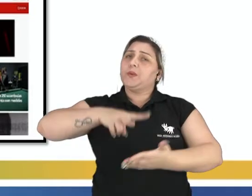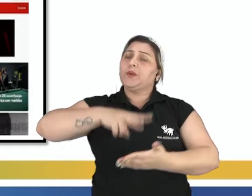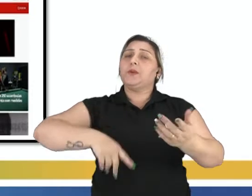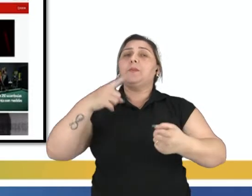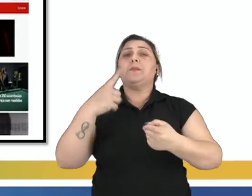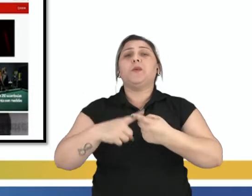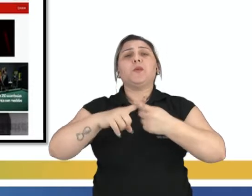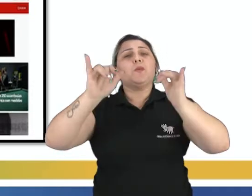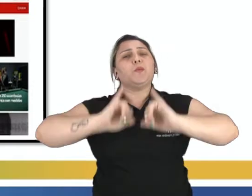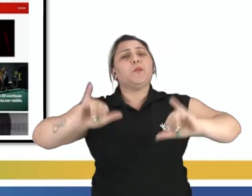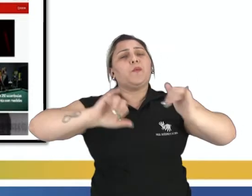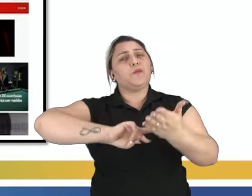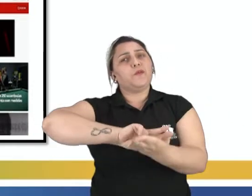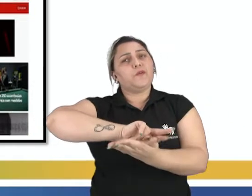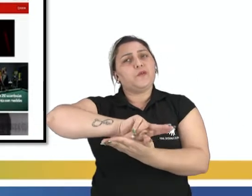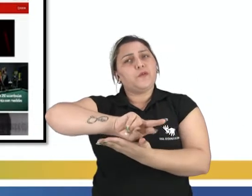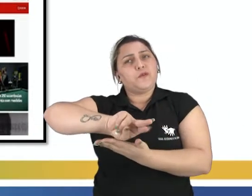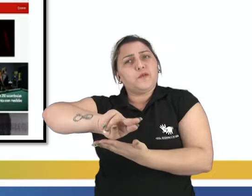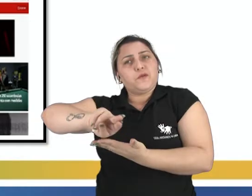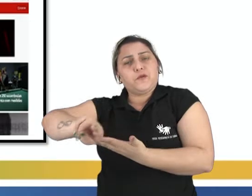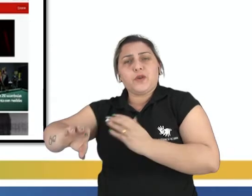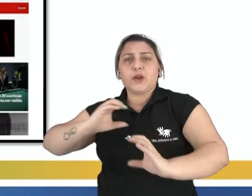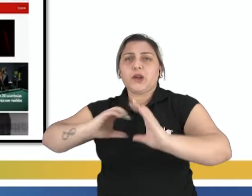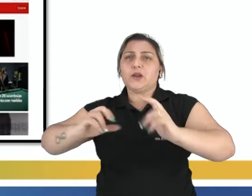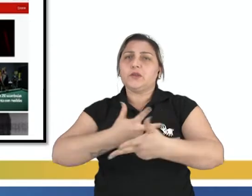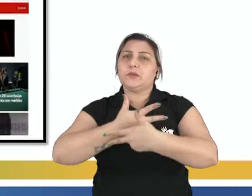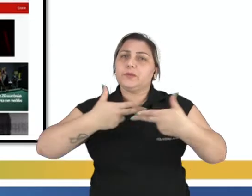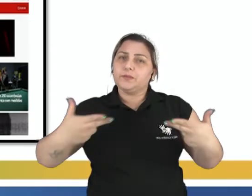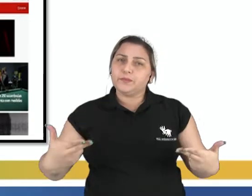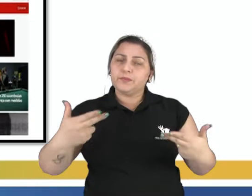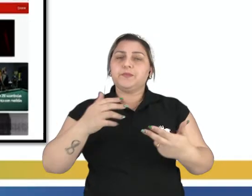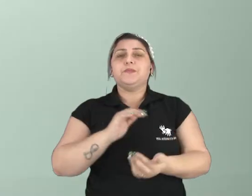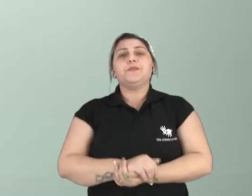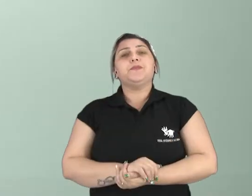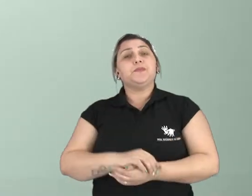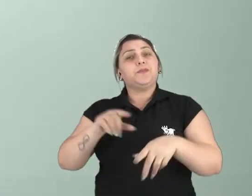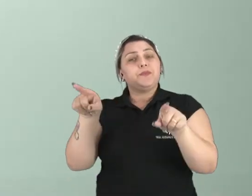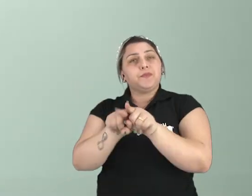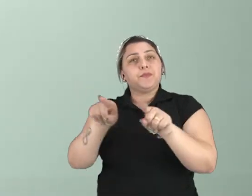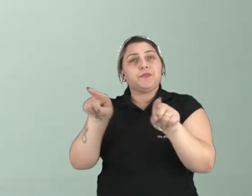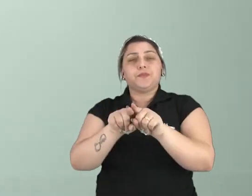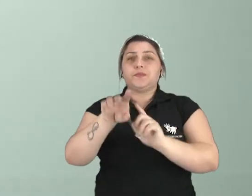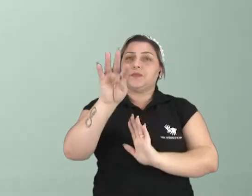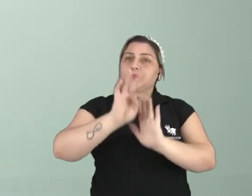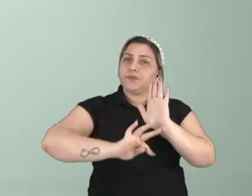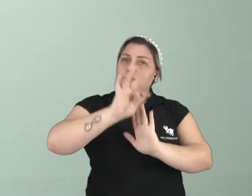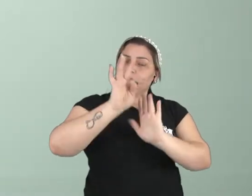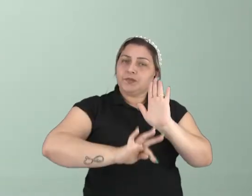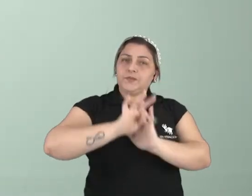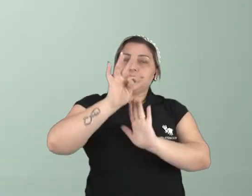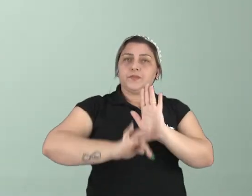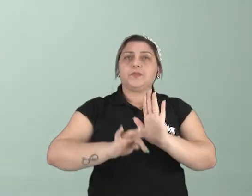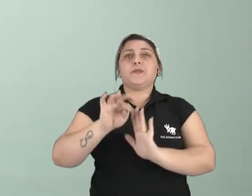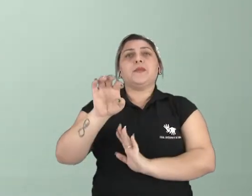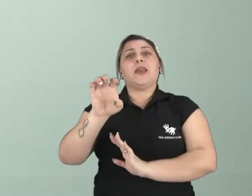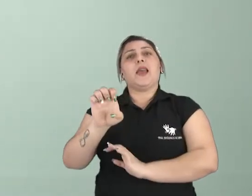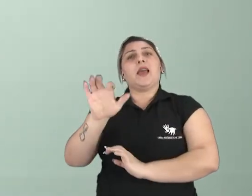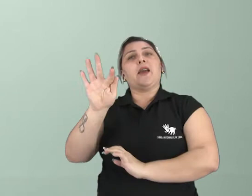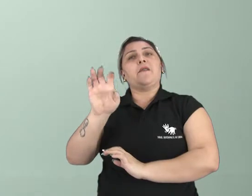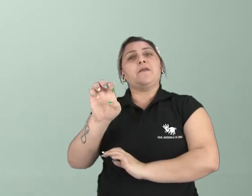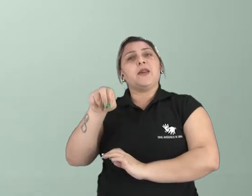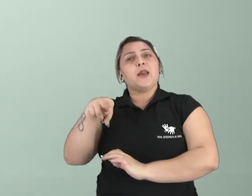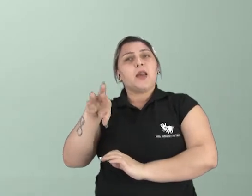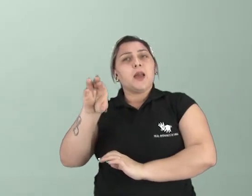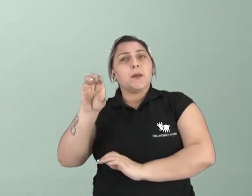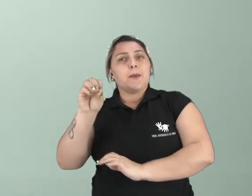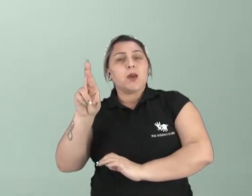Porque são difundidos em vários meios de comunicação, tá certo? E eles também são textos efêmeros, ou seja,